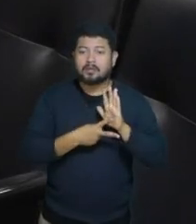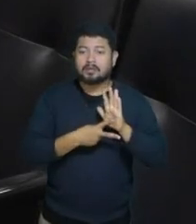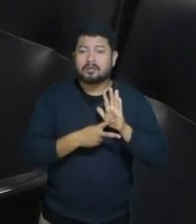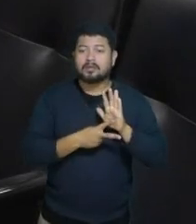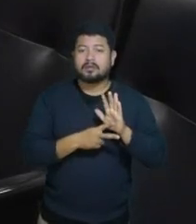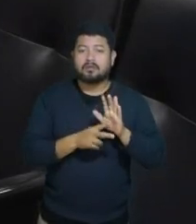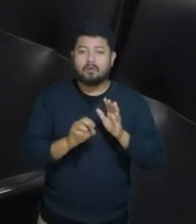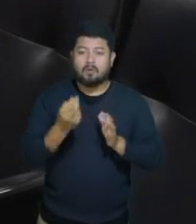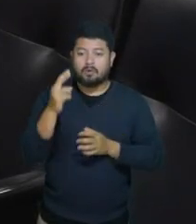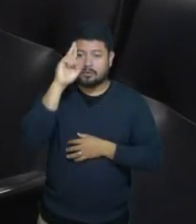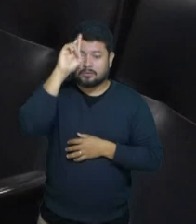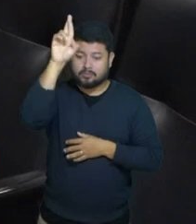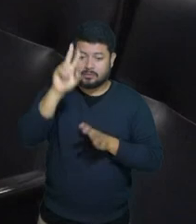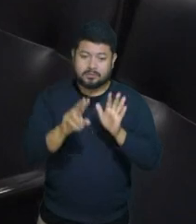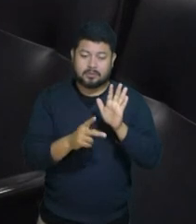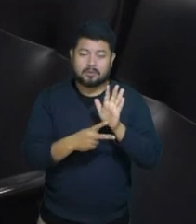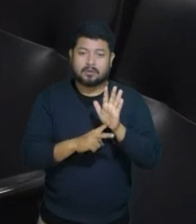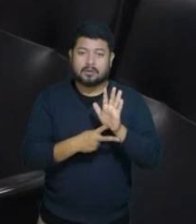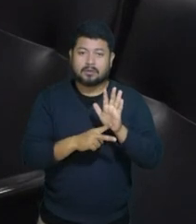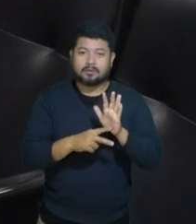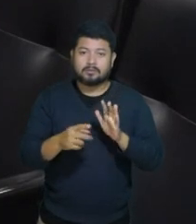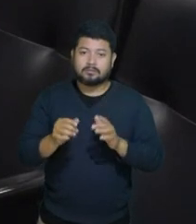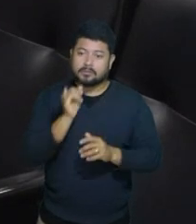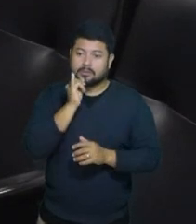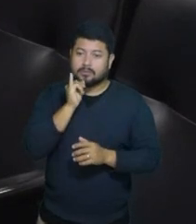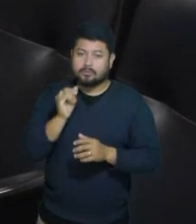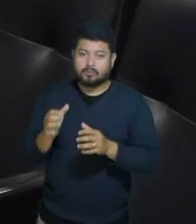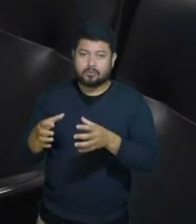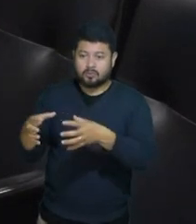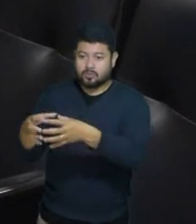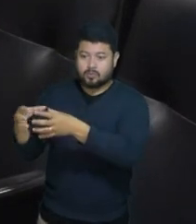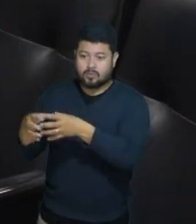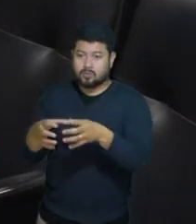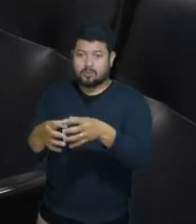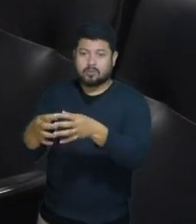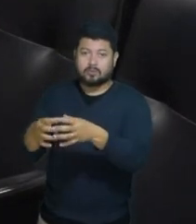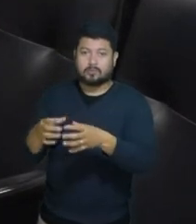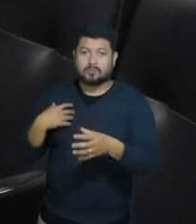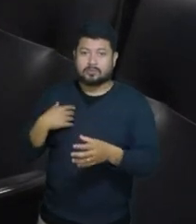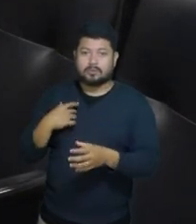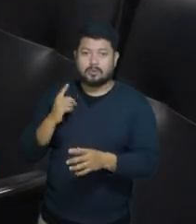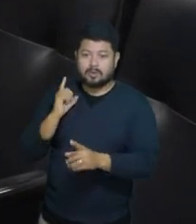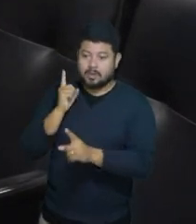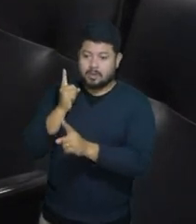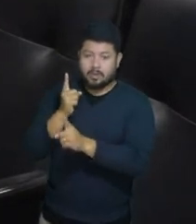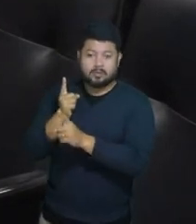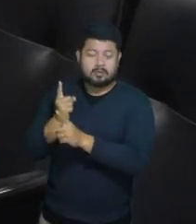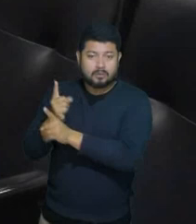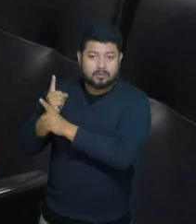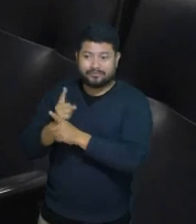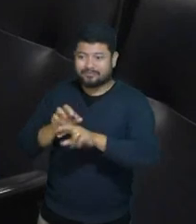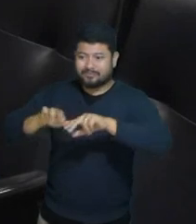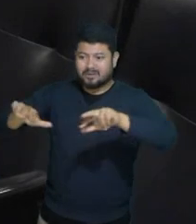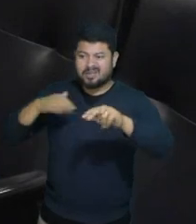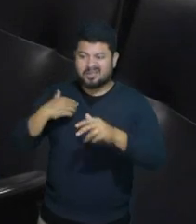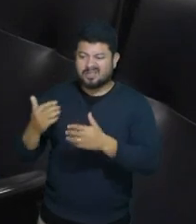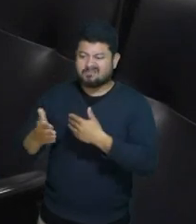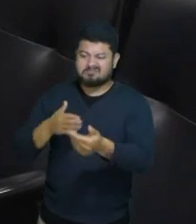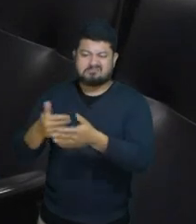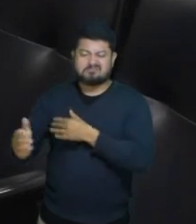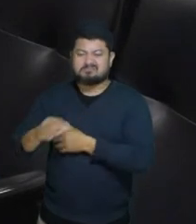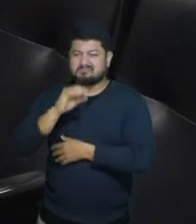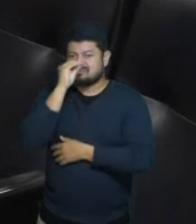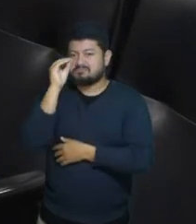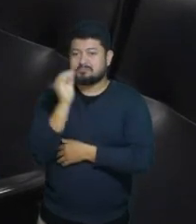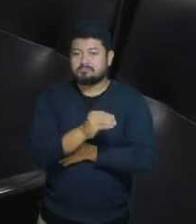dirigentes sindicais. Nós identificamos no nosso grupo que muitos sindicatos não estão dando a mínima e queremos mudar